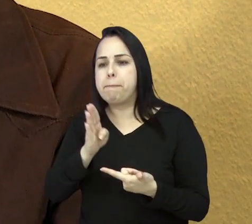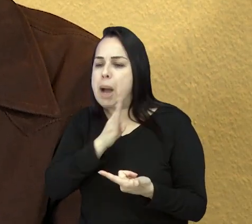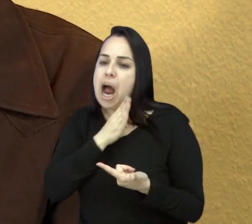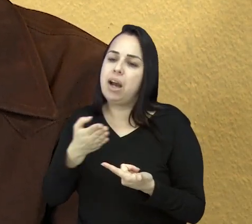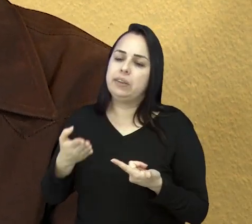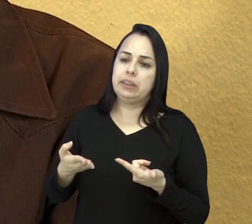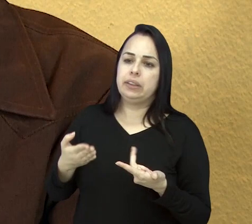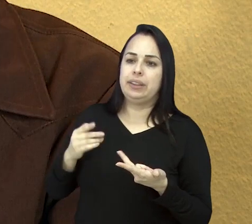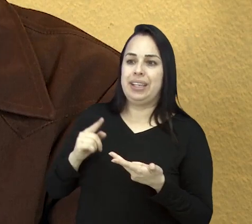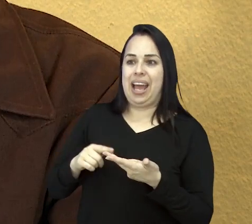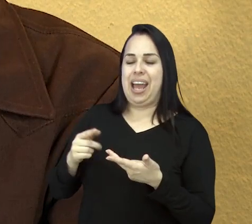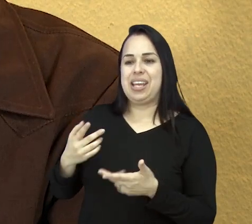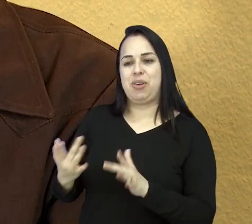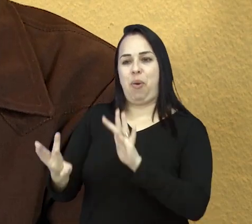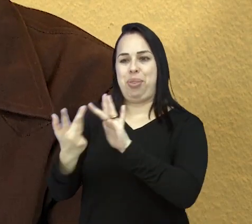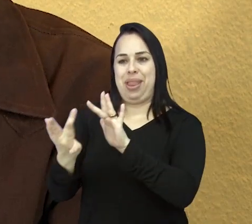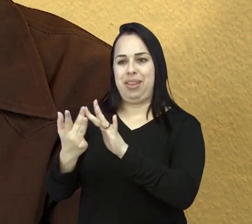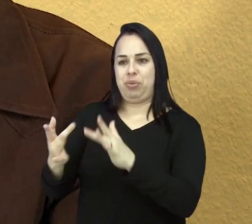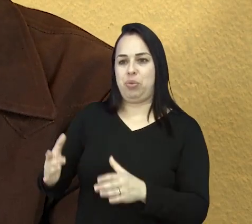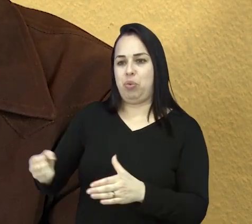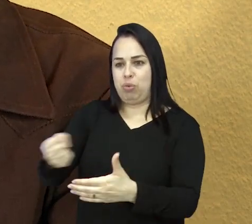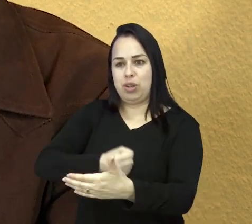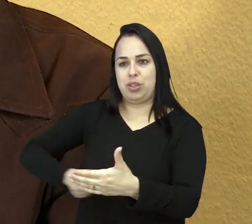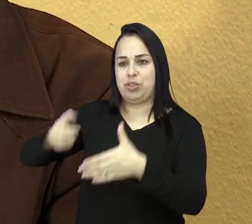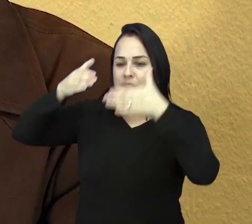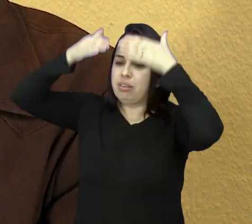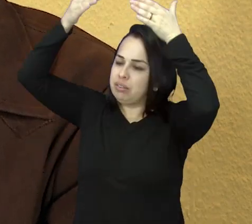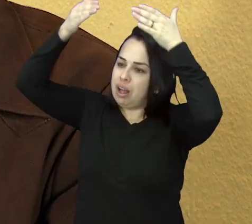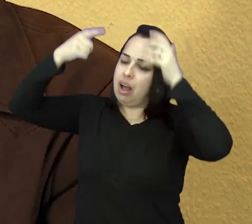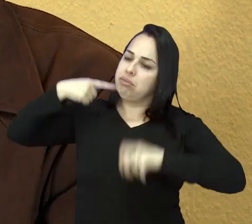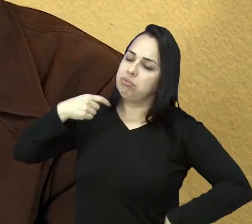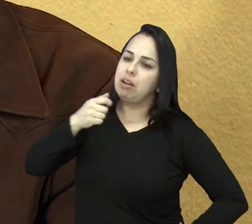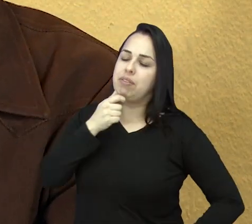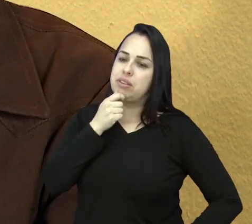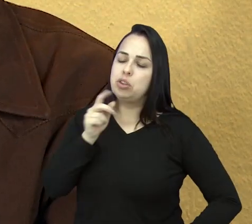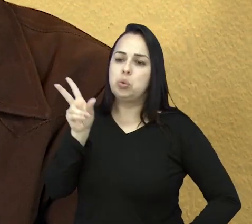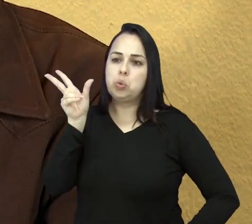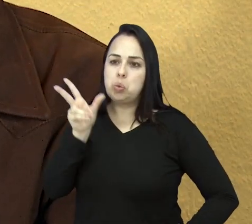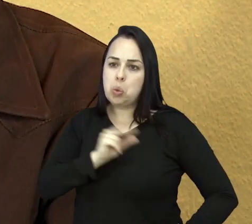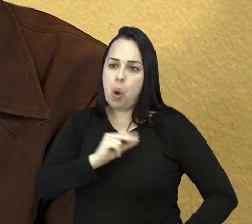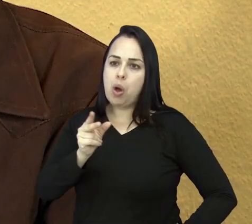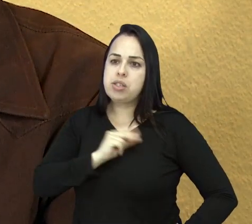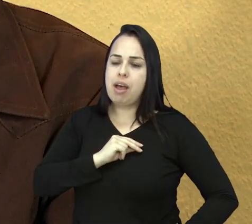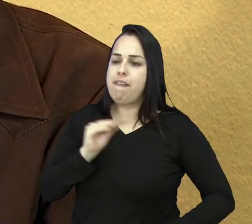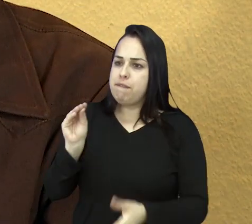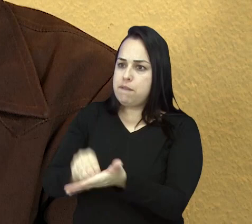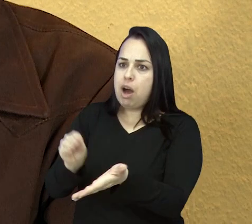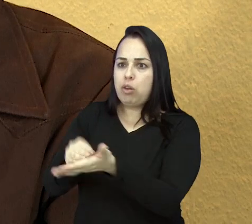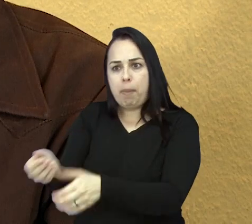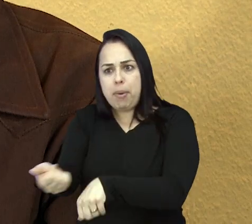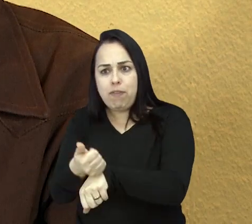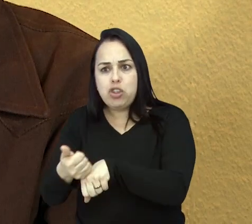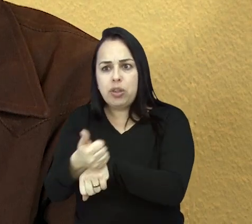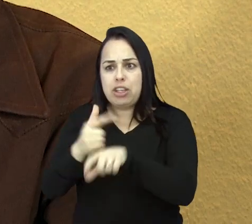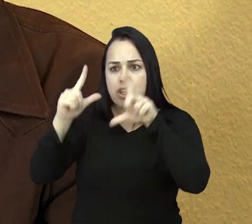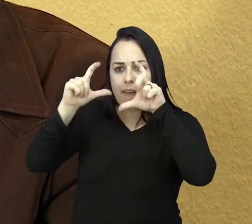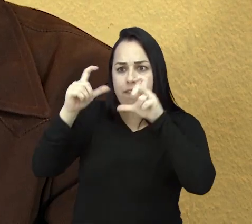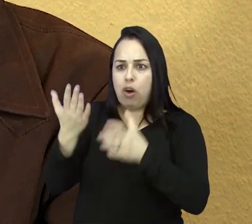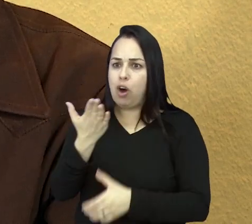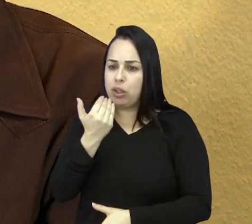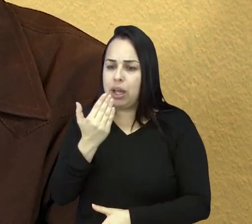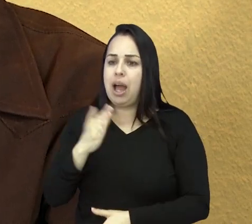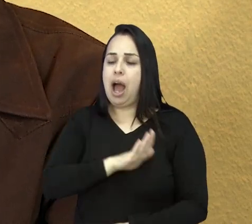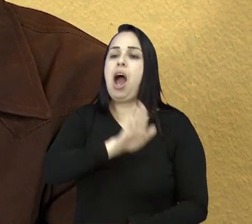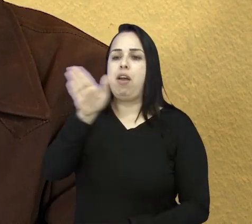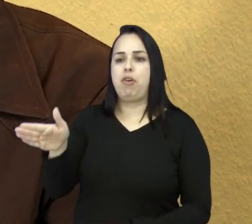bares. E aí, chefes de cozinha. Eu falei, poxa, legal, acho que está faltando também profissional nessa área. Aí